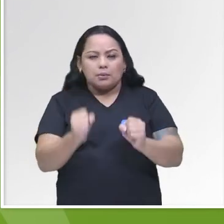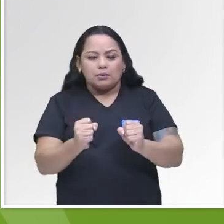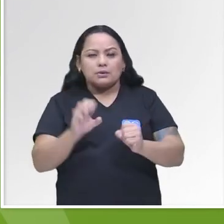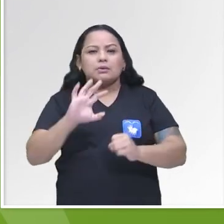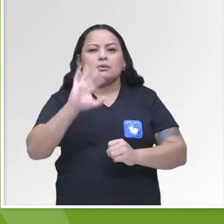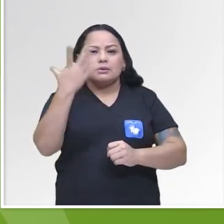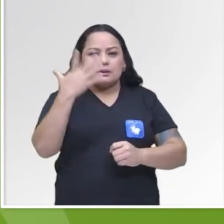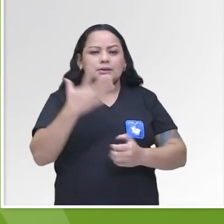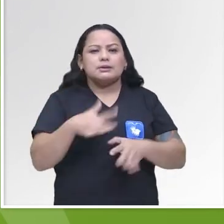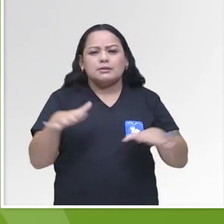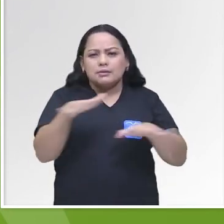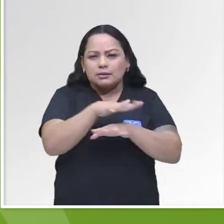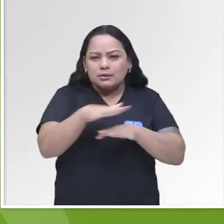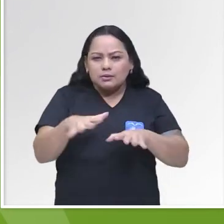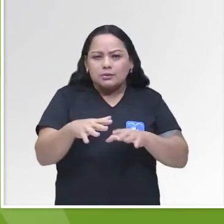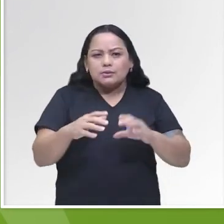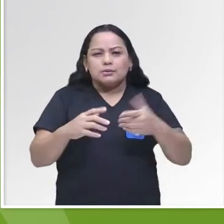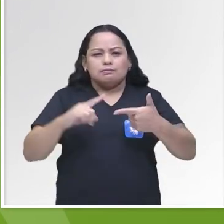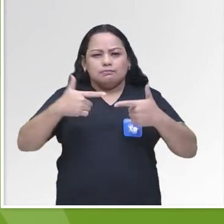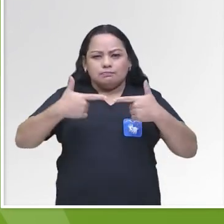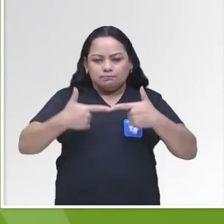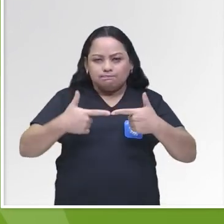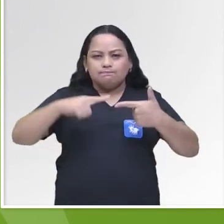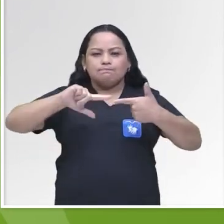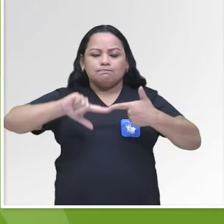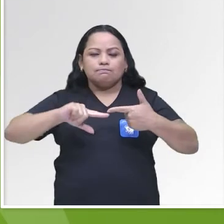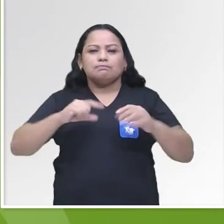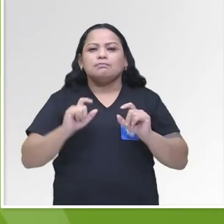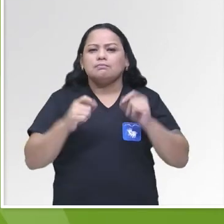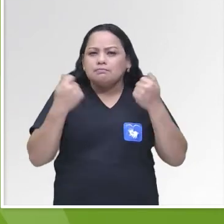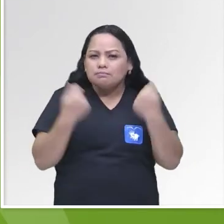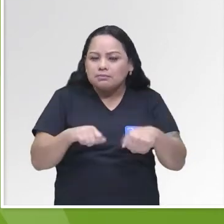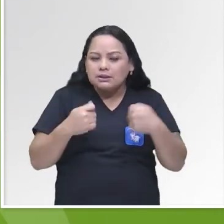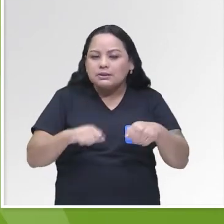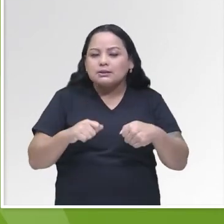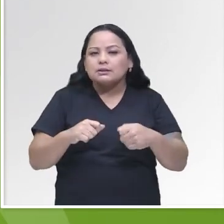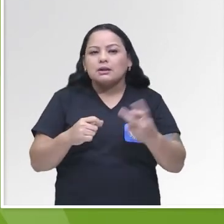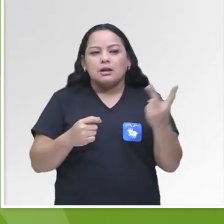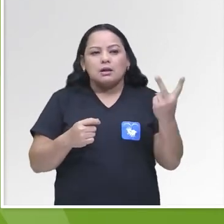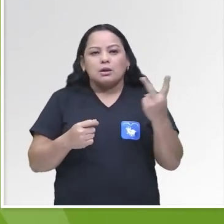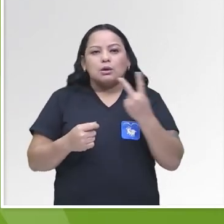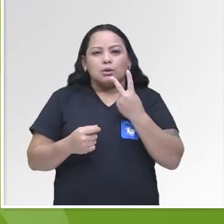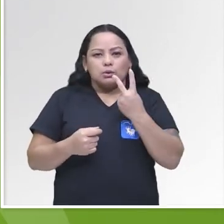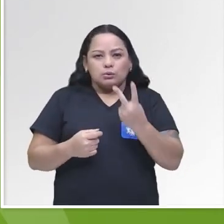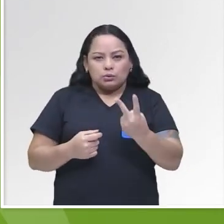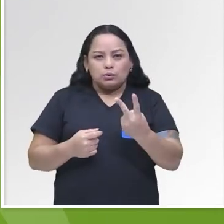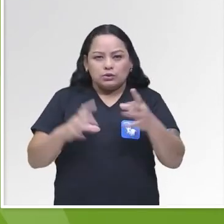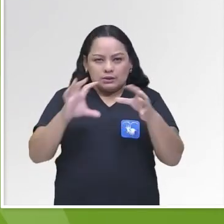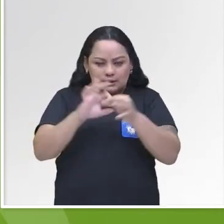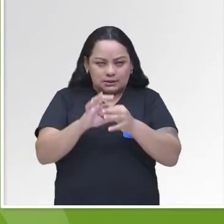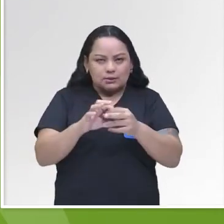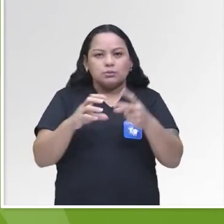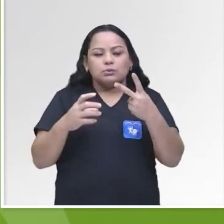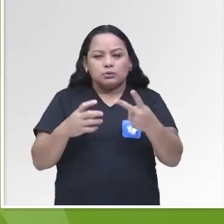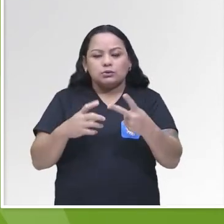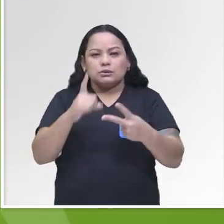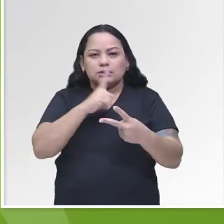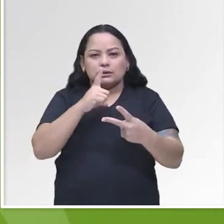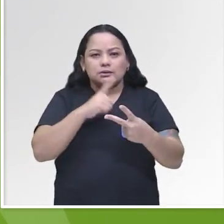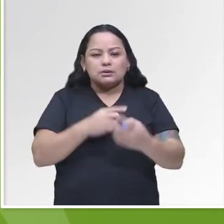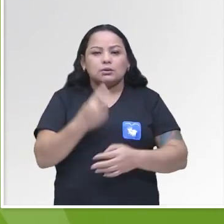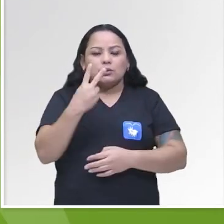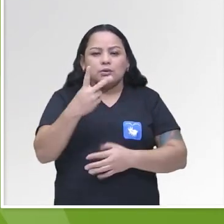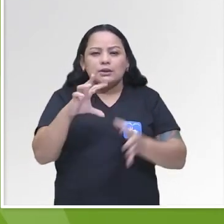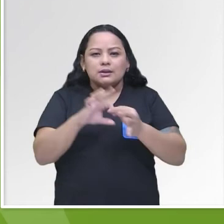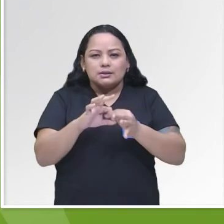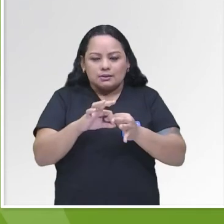ocorra a isomeria cis-trans é que tenha a dupla ligação e que os carbonos